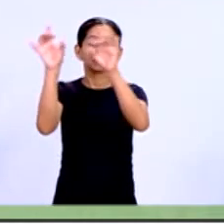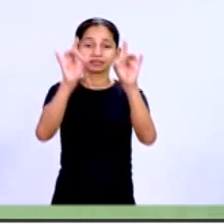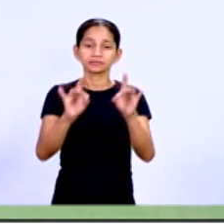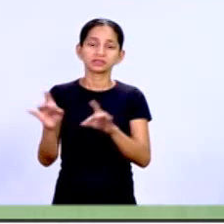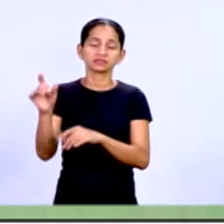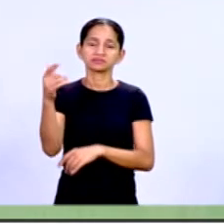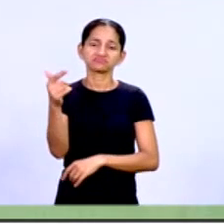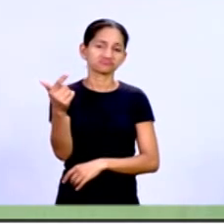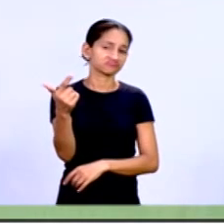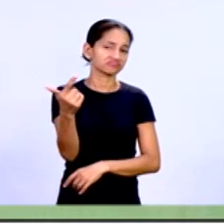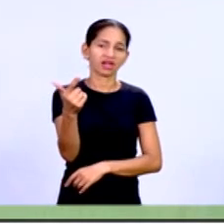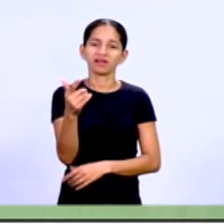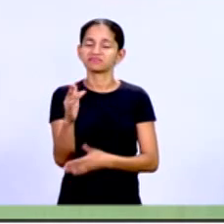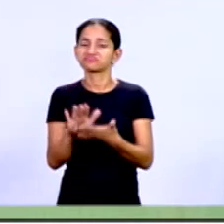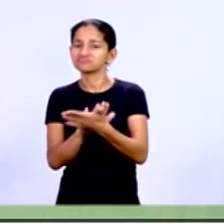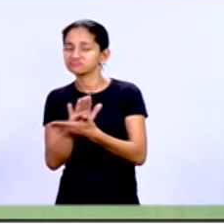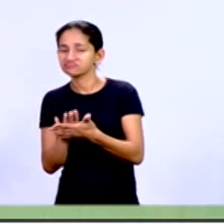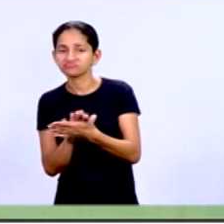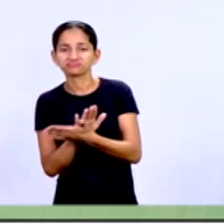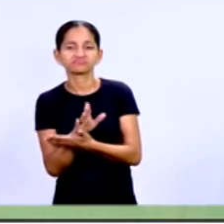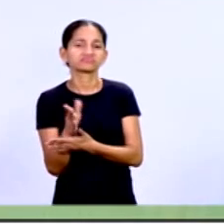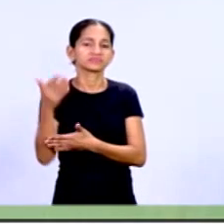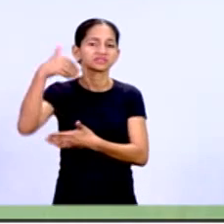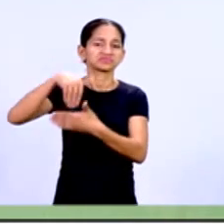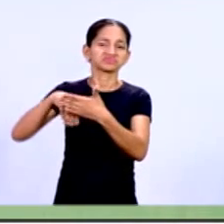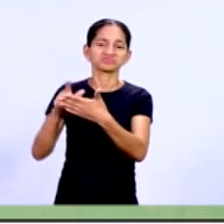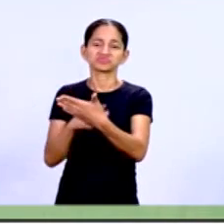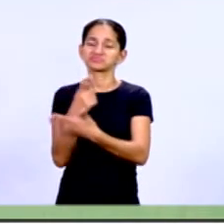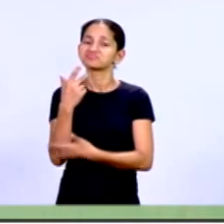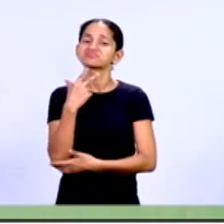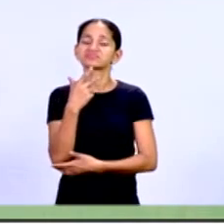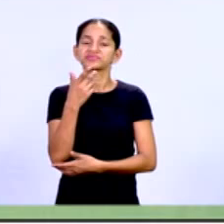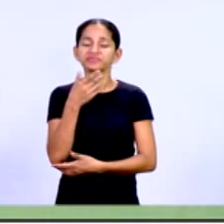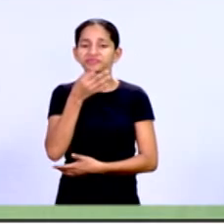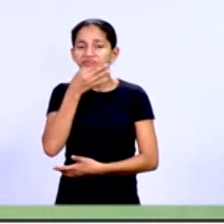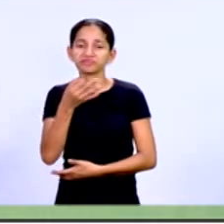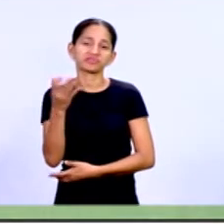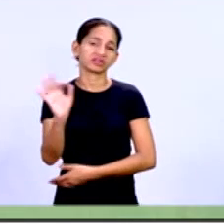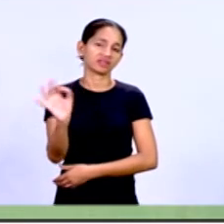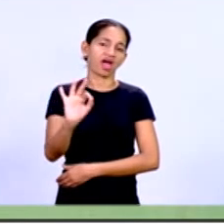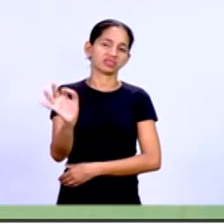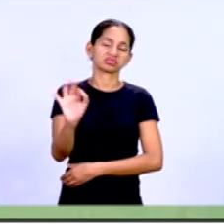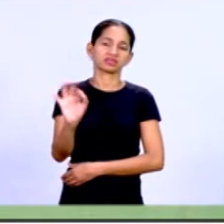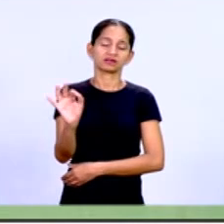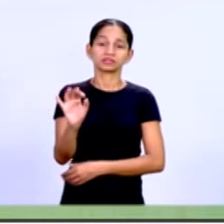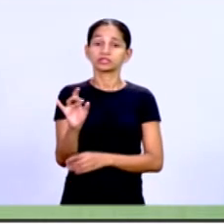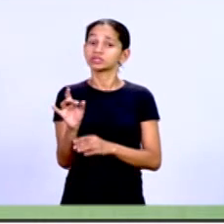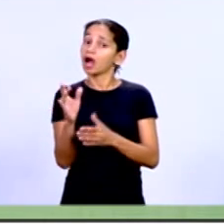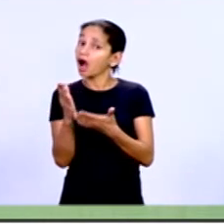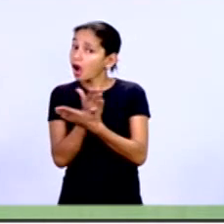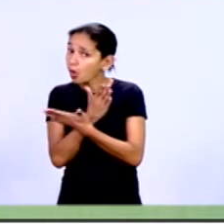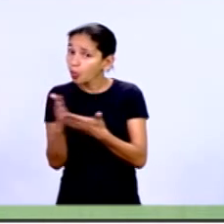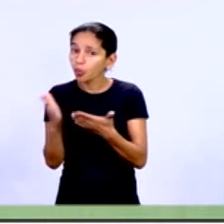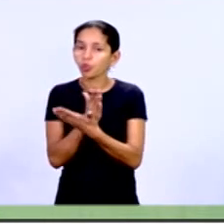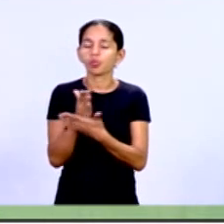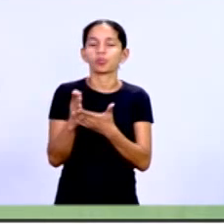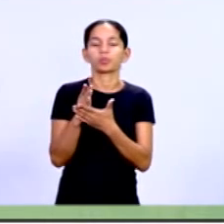preferenciais não atribuem ao seu titular o direito de voto, porém conferem certas preferências,